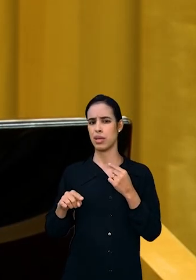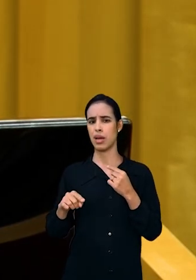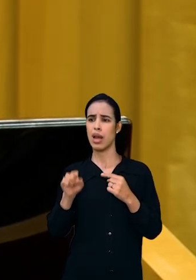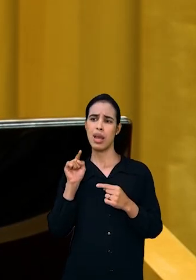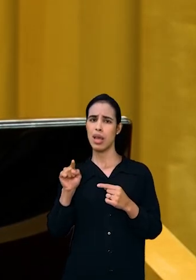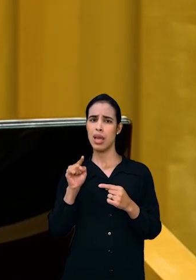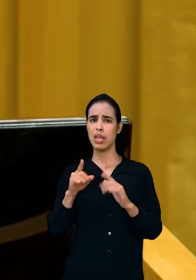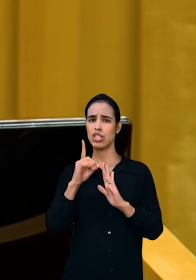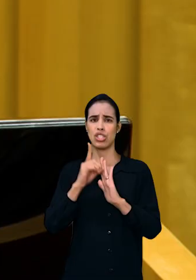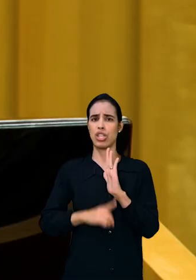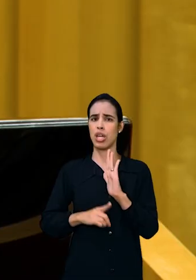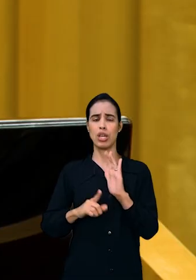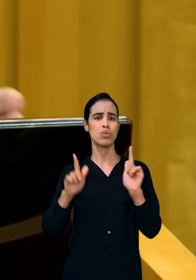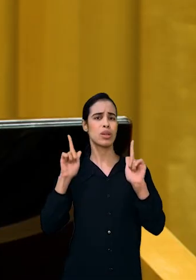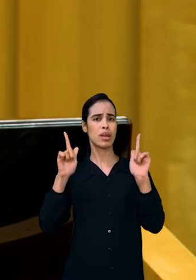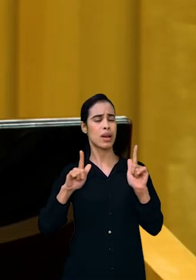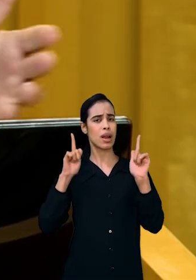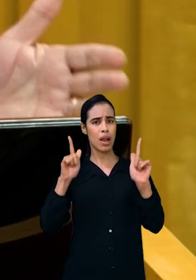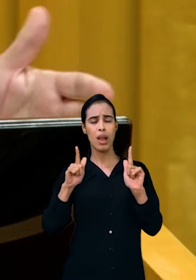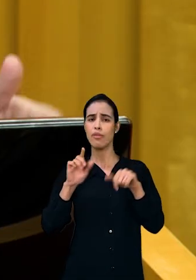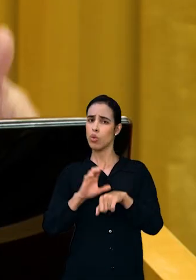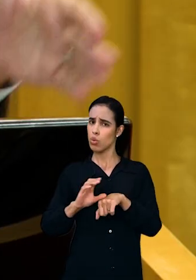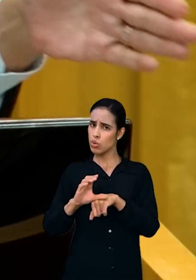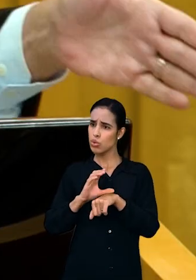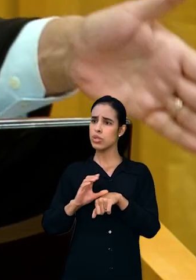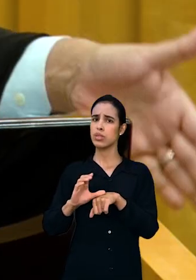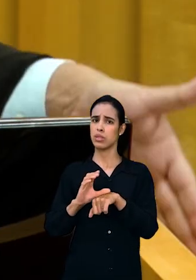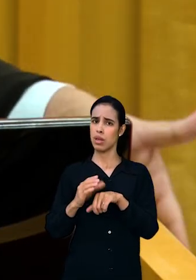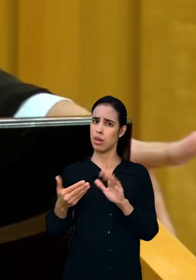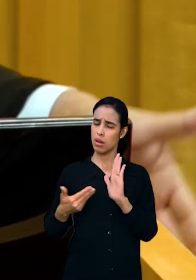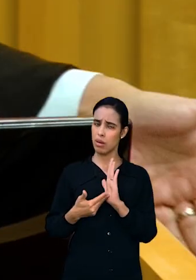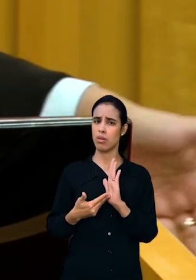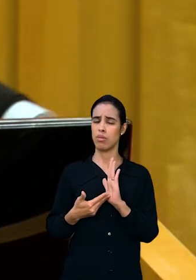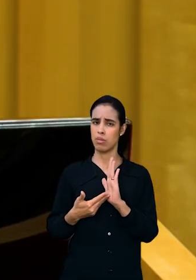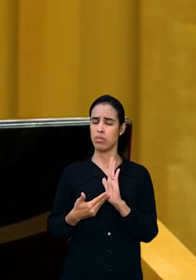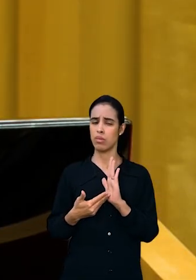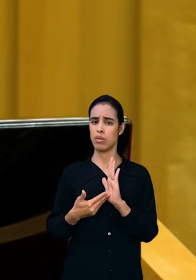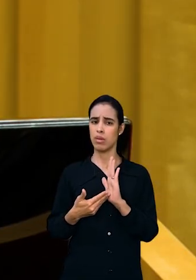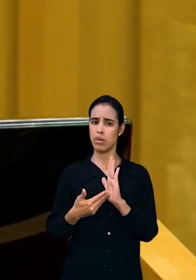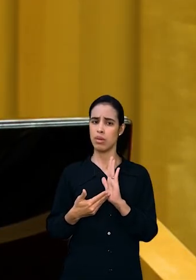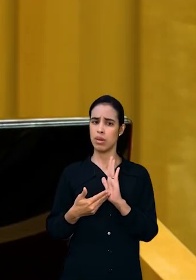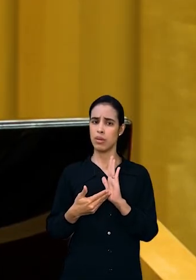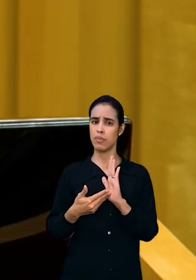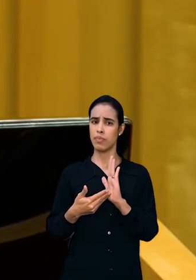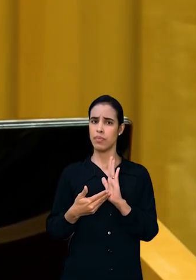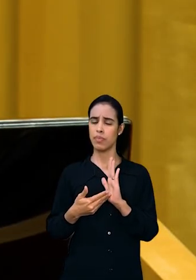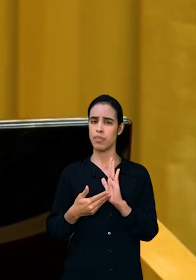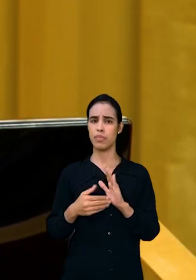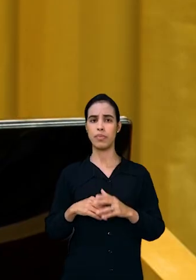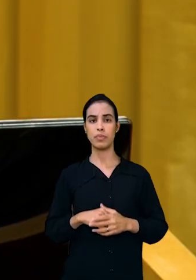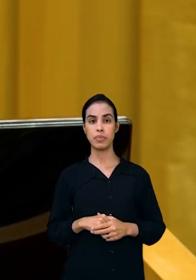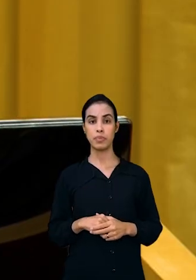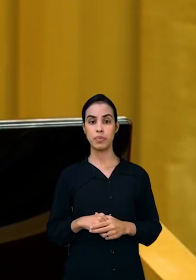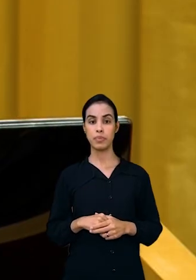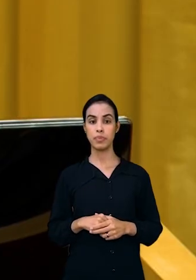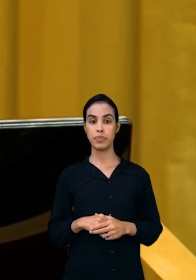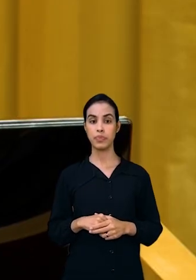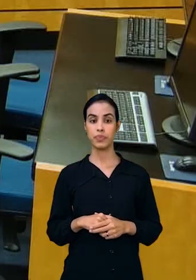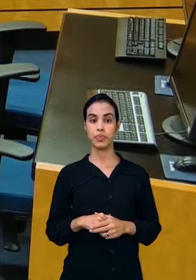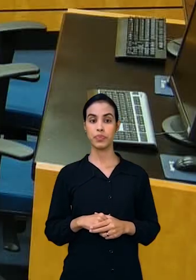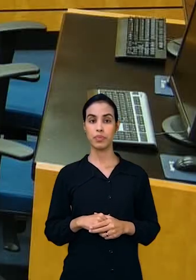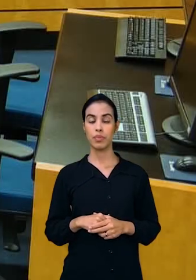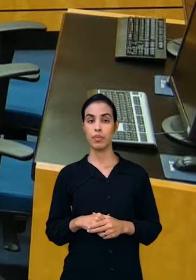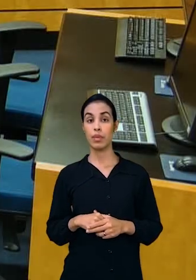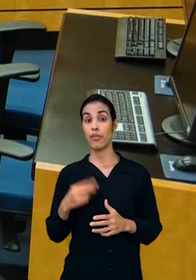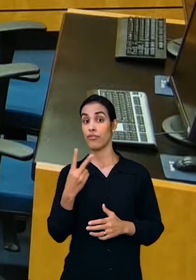pelo mero exercício do direito constitucional reconhecido pela legislação nacional de greve.